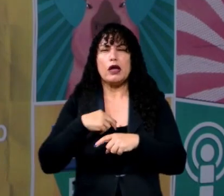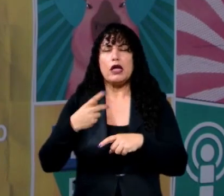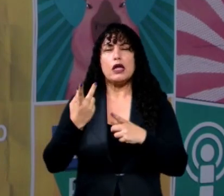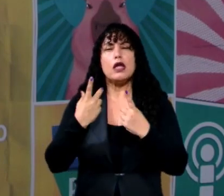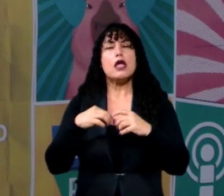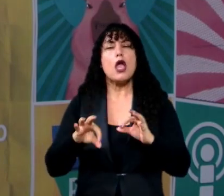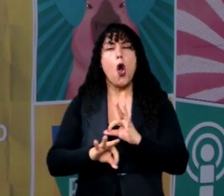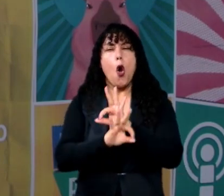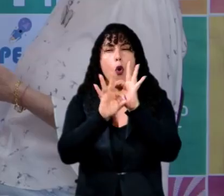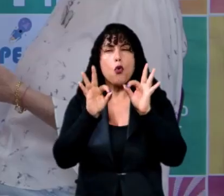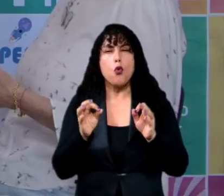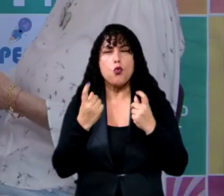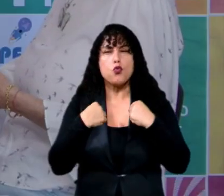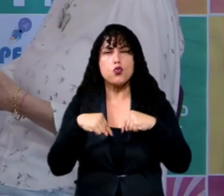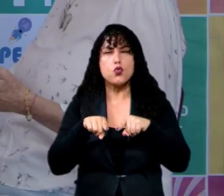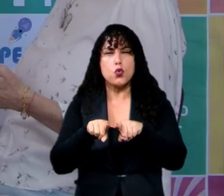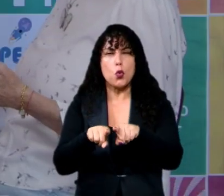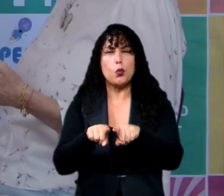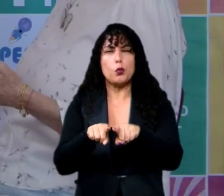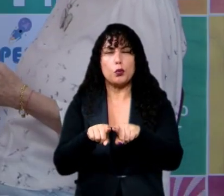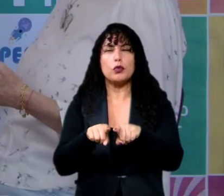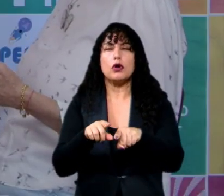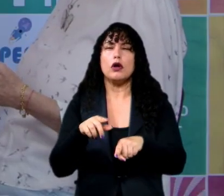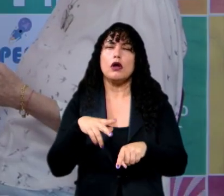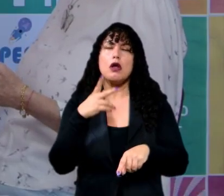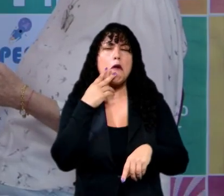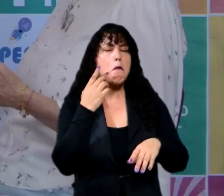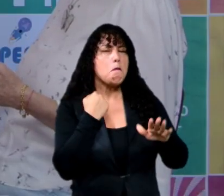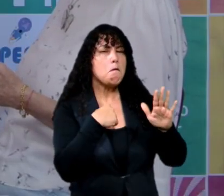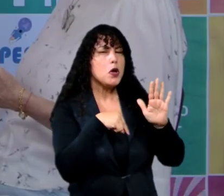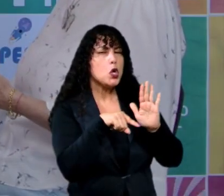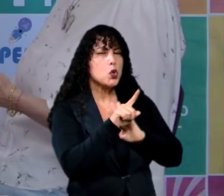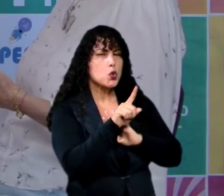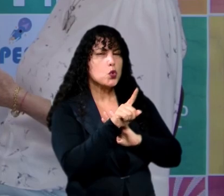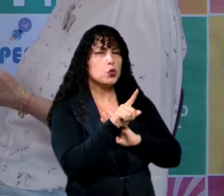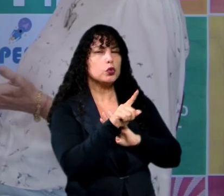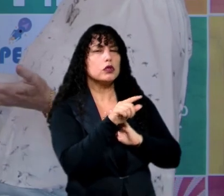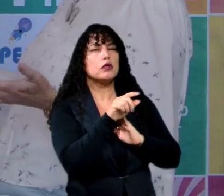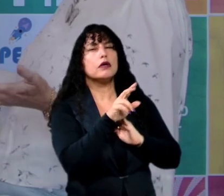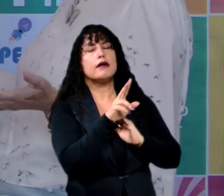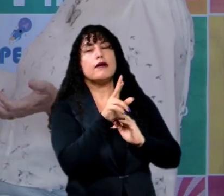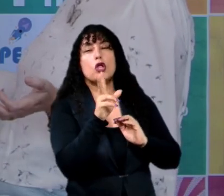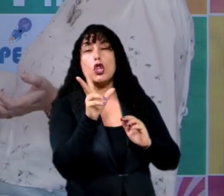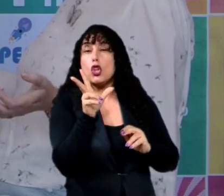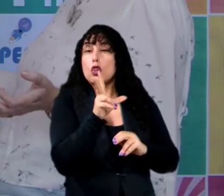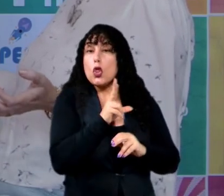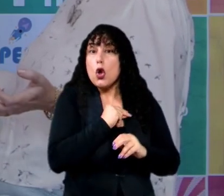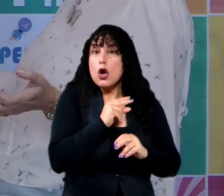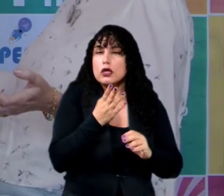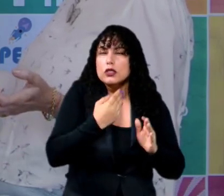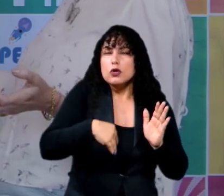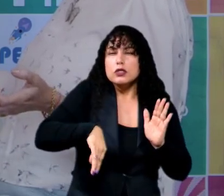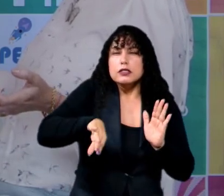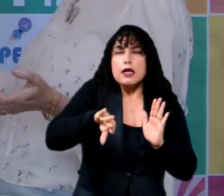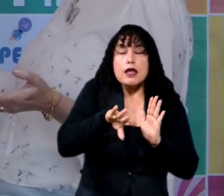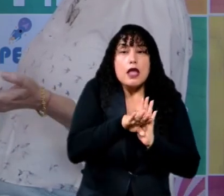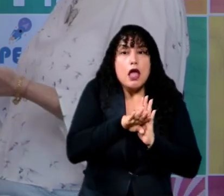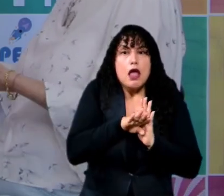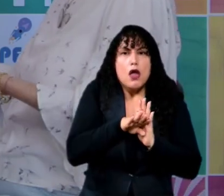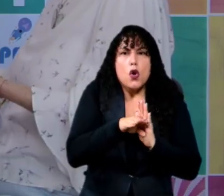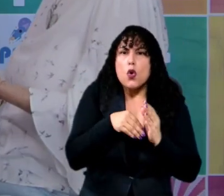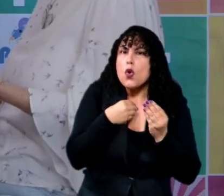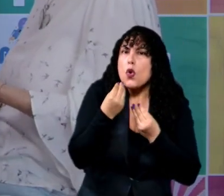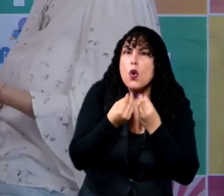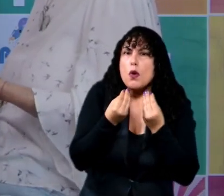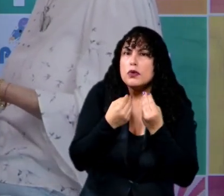autômata, né. Às vezes eu estou com alguém e pergunto, a pessoa me fala: "Nossa, eu cheguei. Como